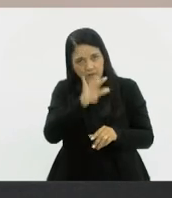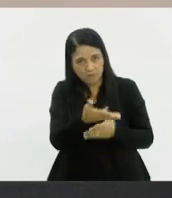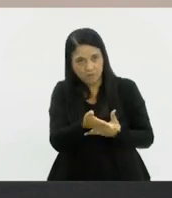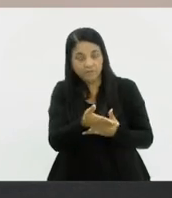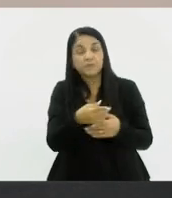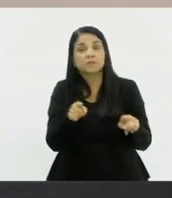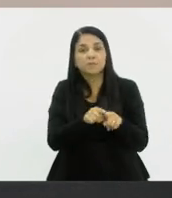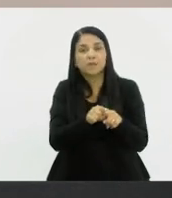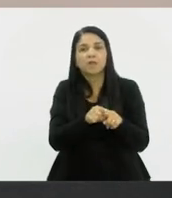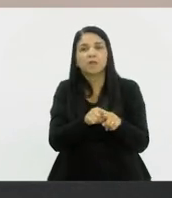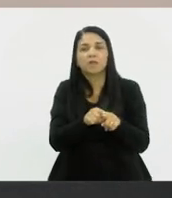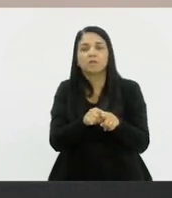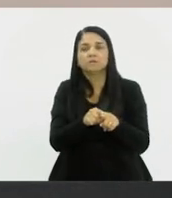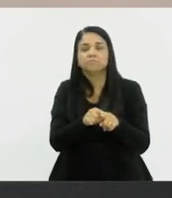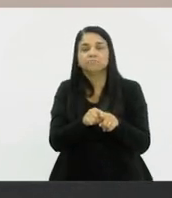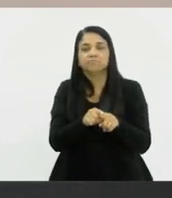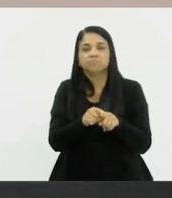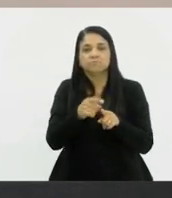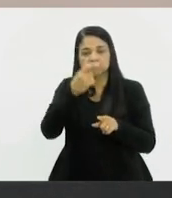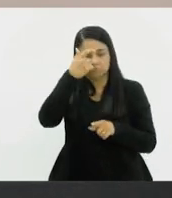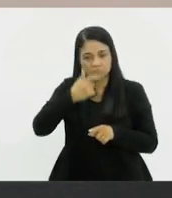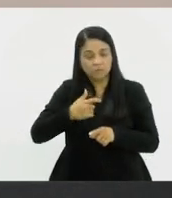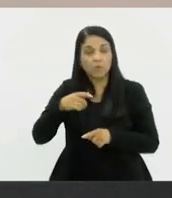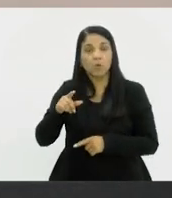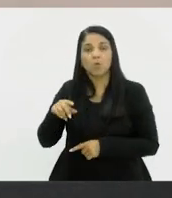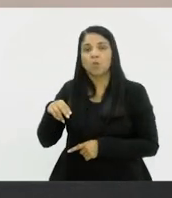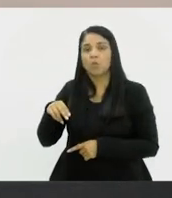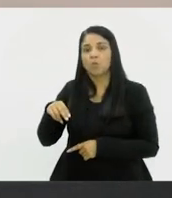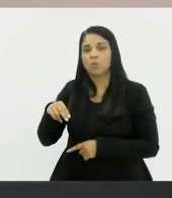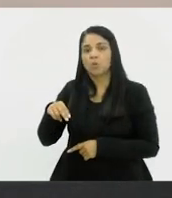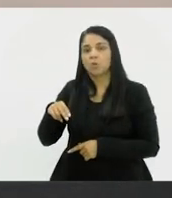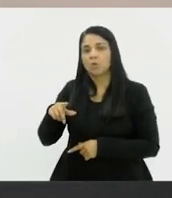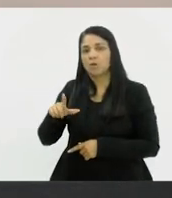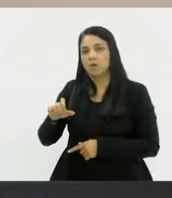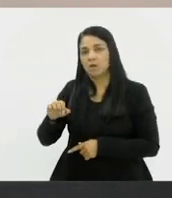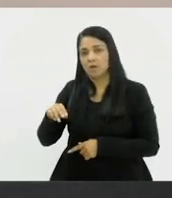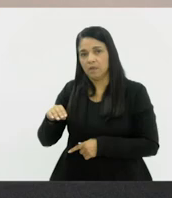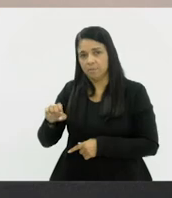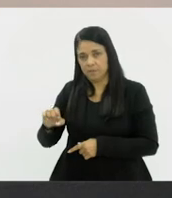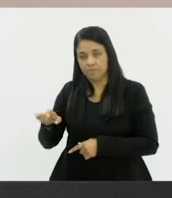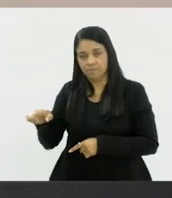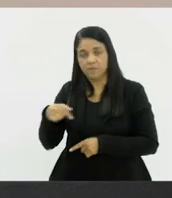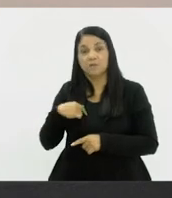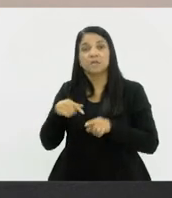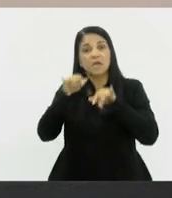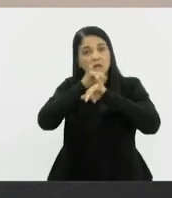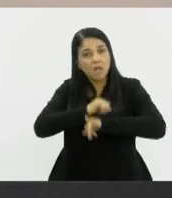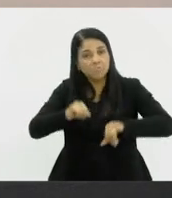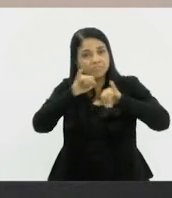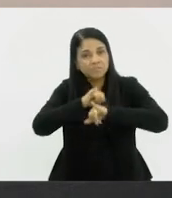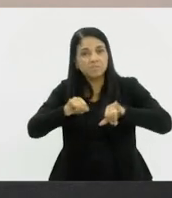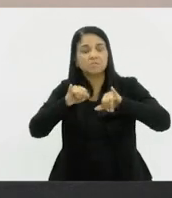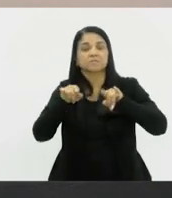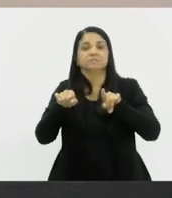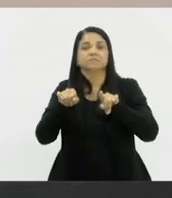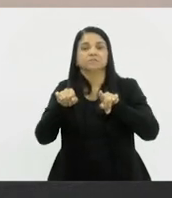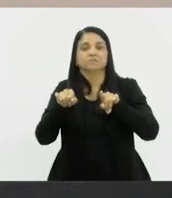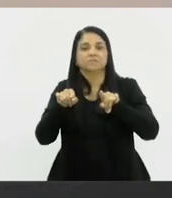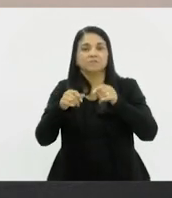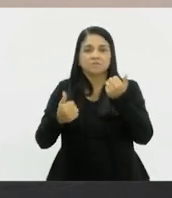adotar a posição que o Nemer levantou aqui de divulgar e apoiar essa